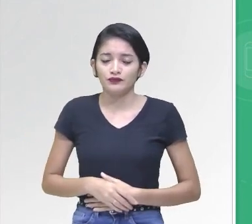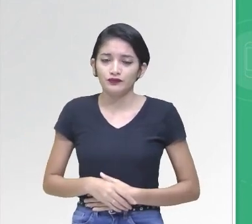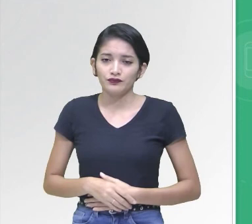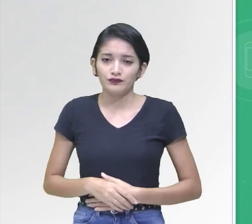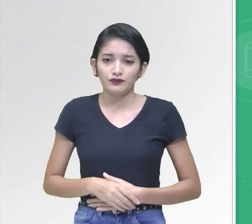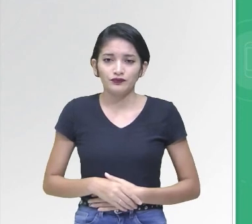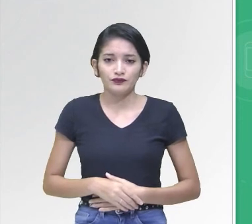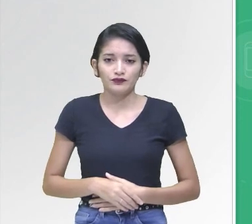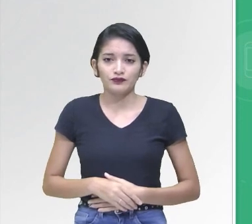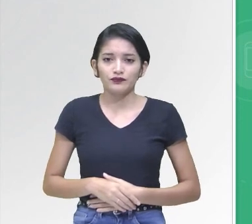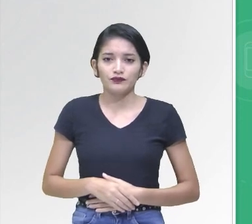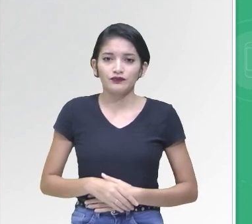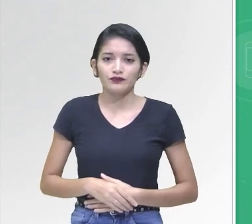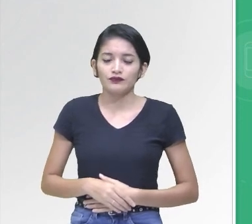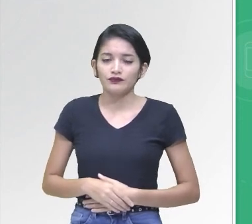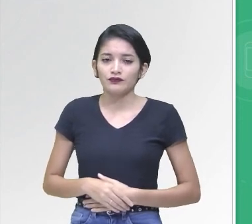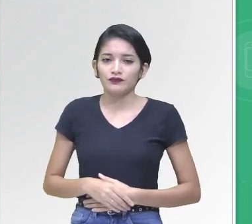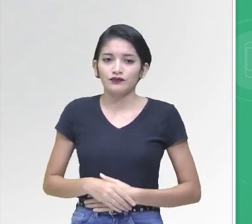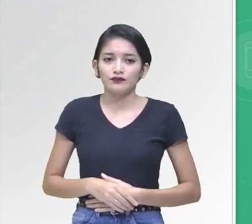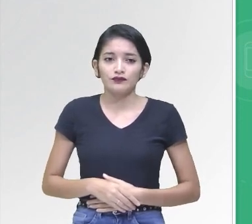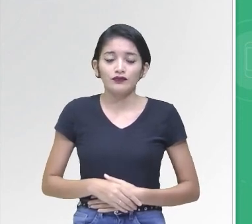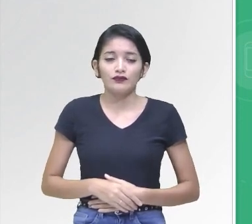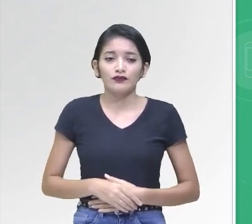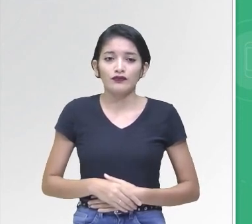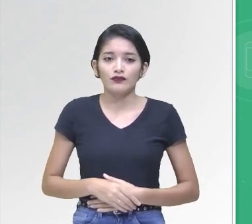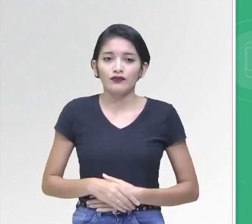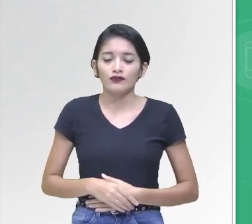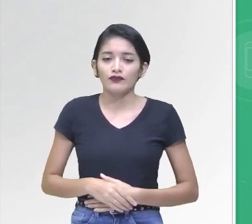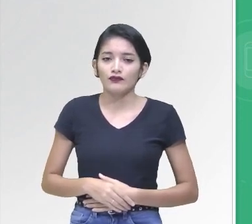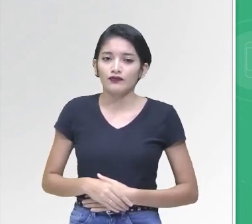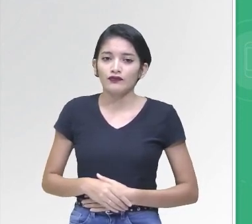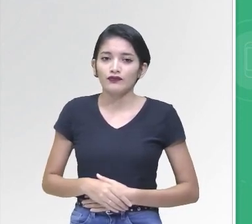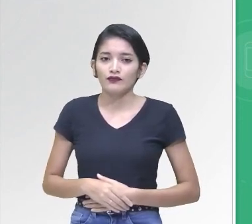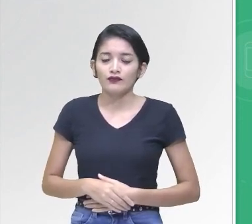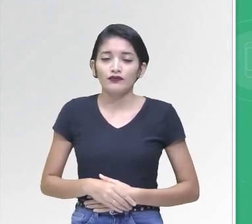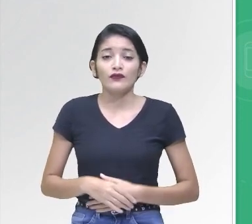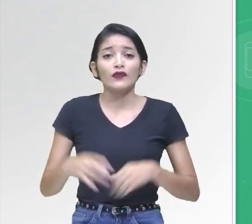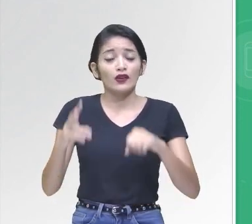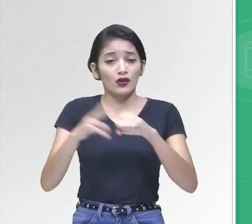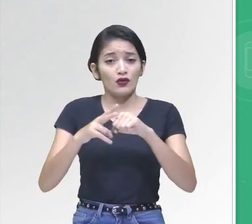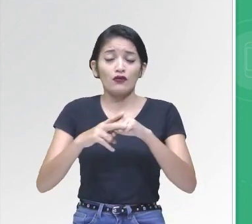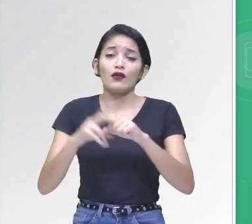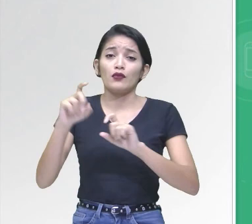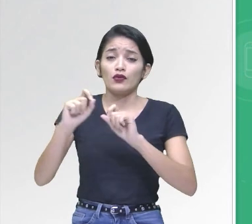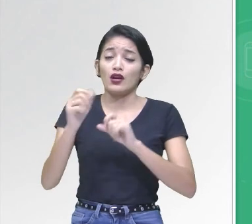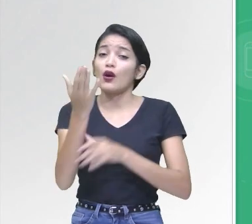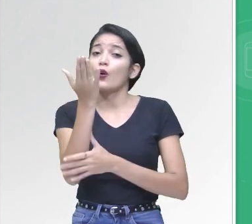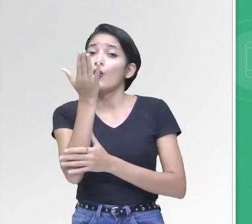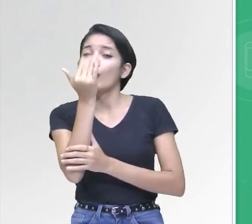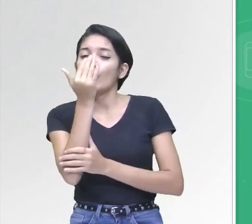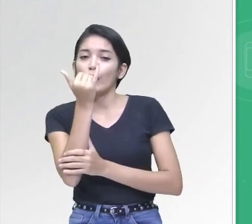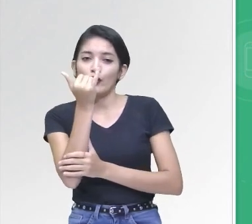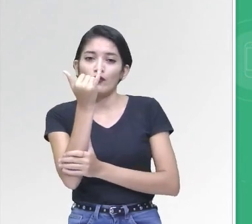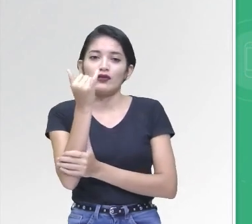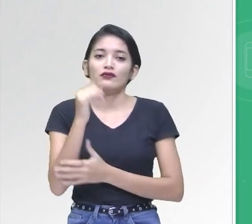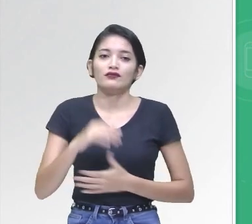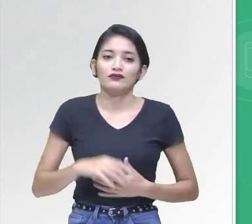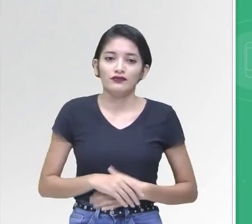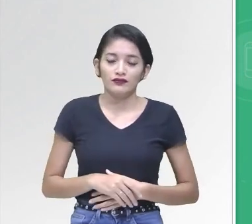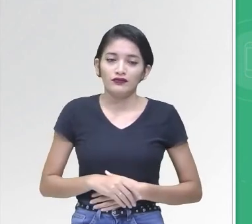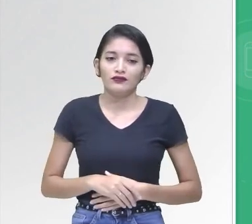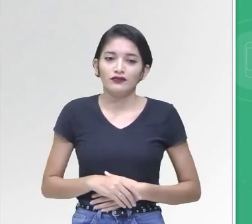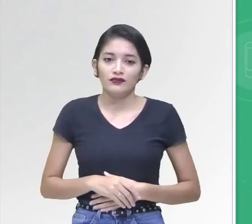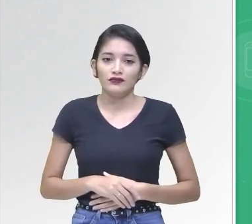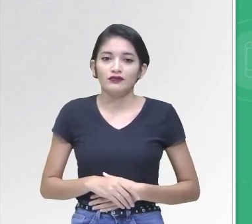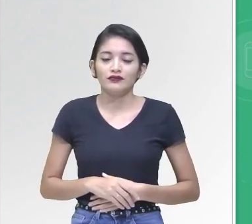hablo, francês é inglês. E a letra B, nosotros. O verbo é comer, nosotros. Nosotros comemos. A las ocho